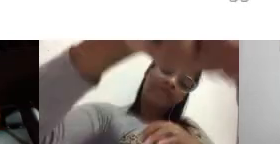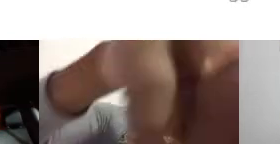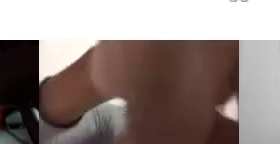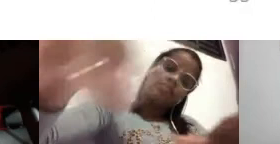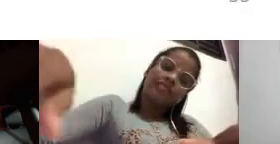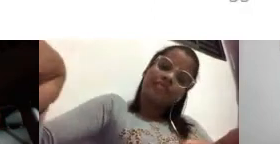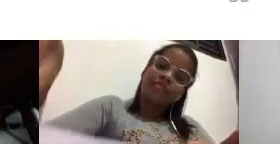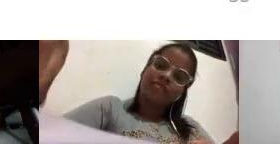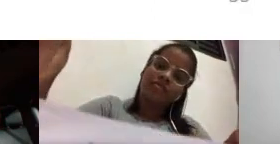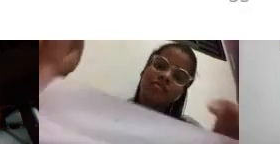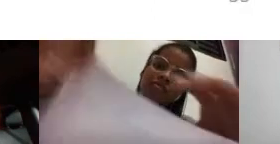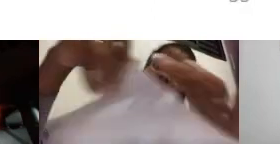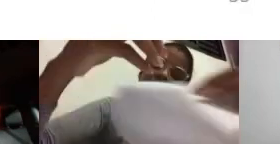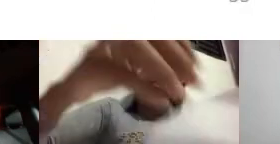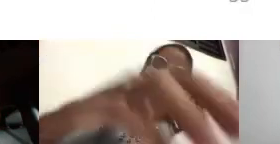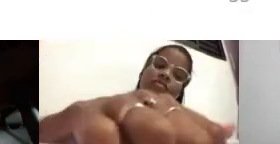palavra hematêmese